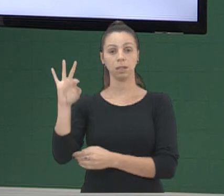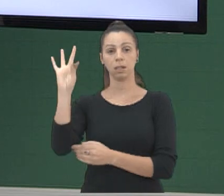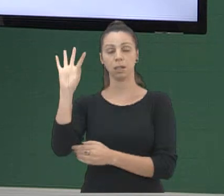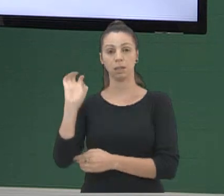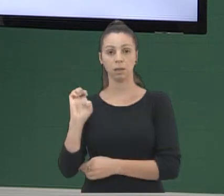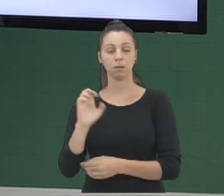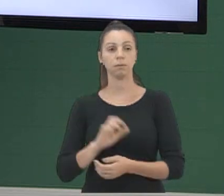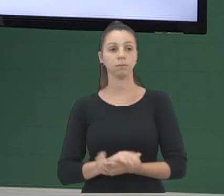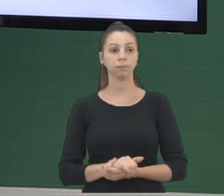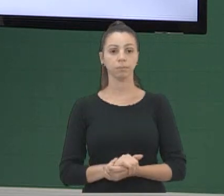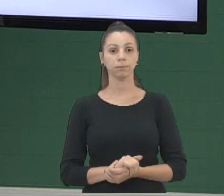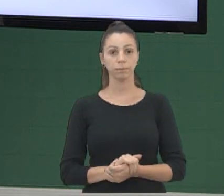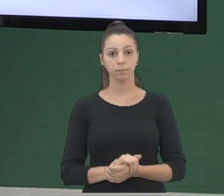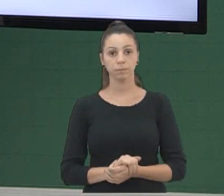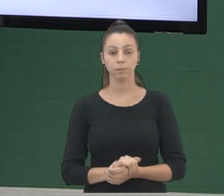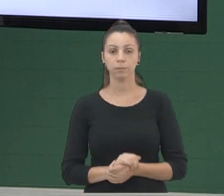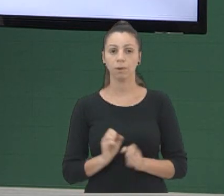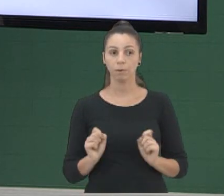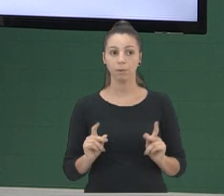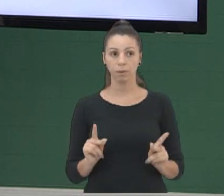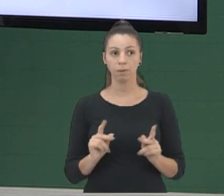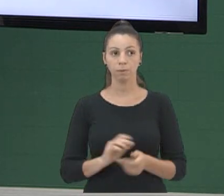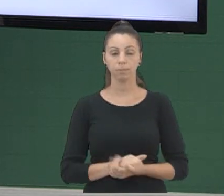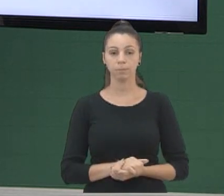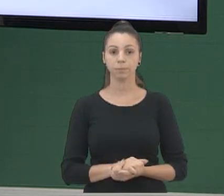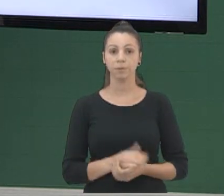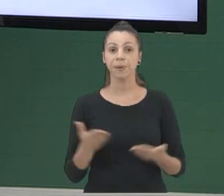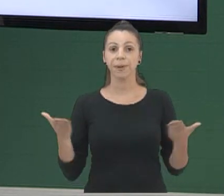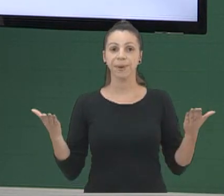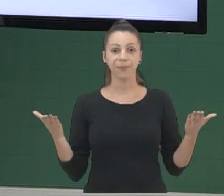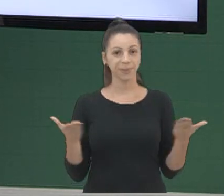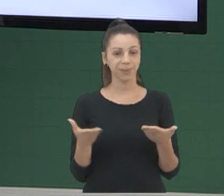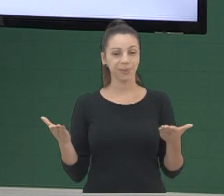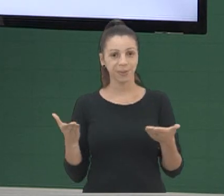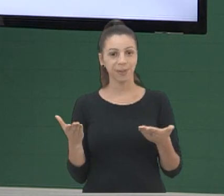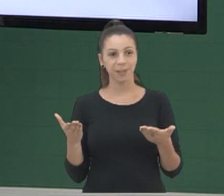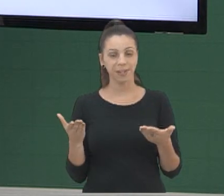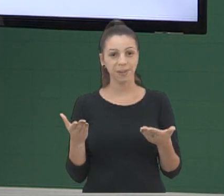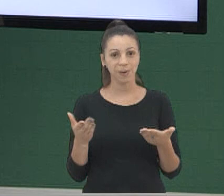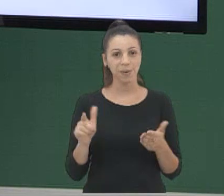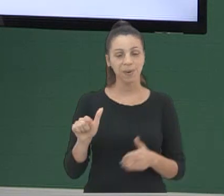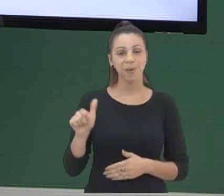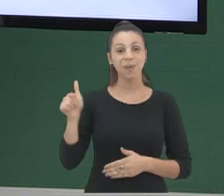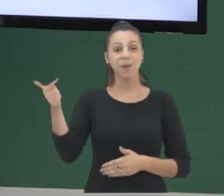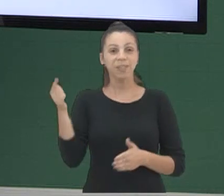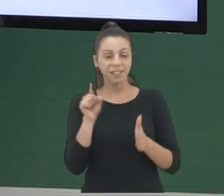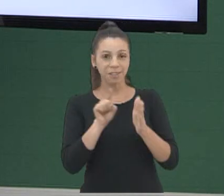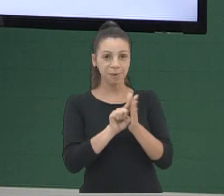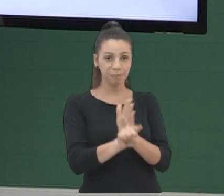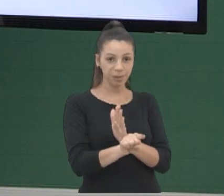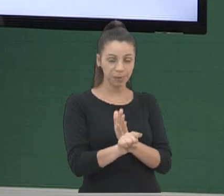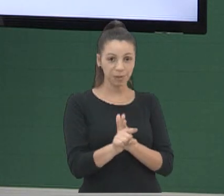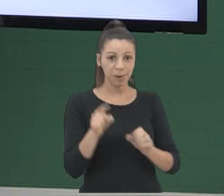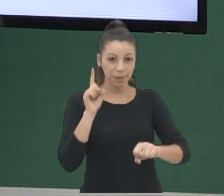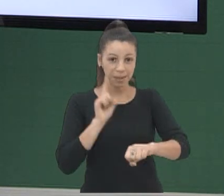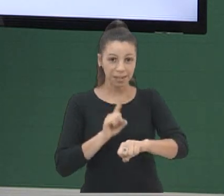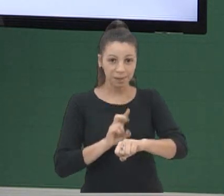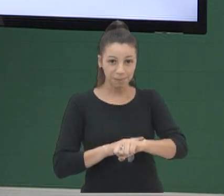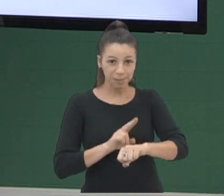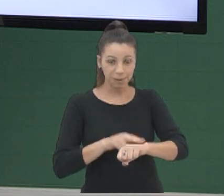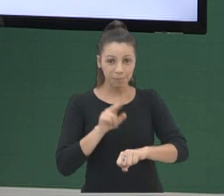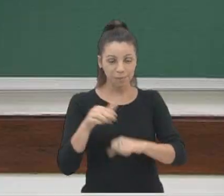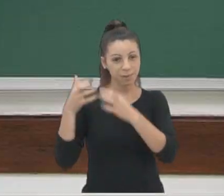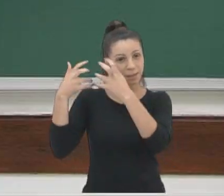onisciente, ok? Ok, agora a gente vai mais para um quiz, um tempinho para você